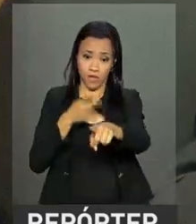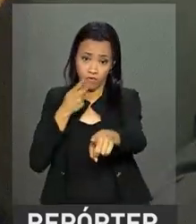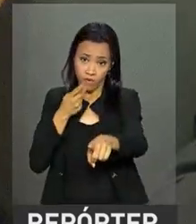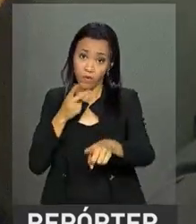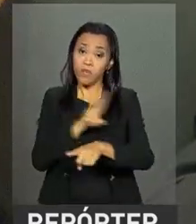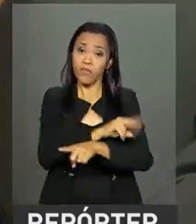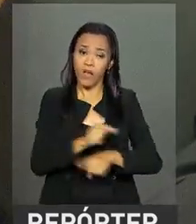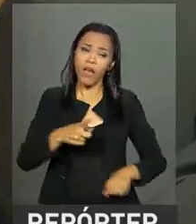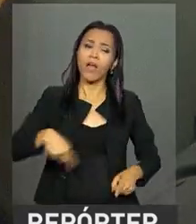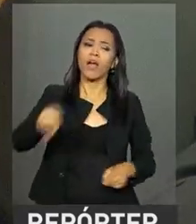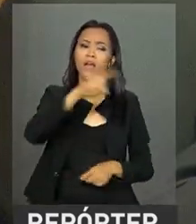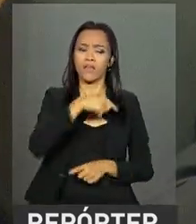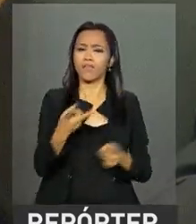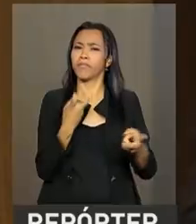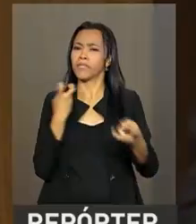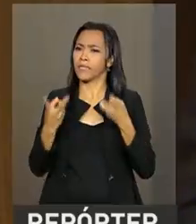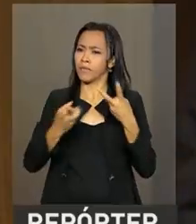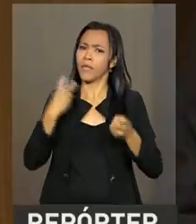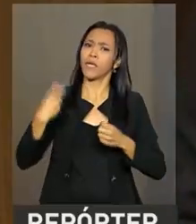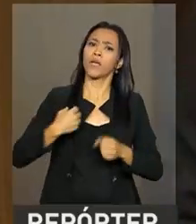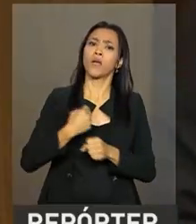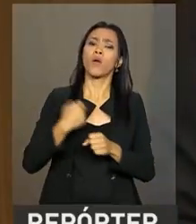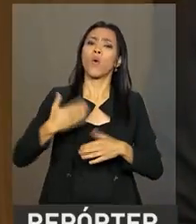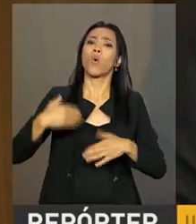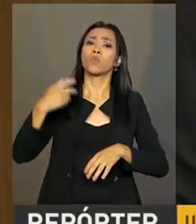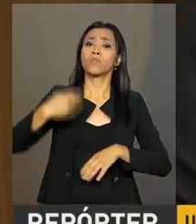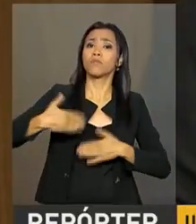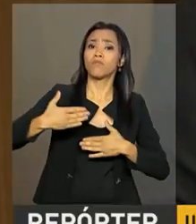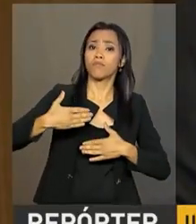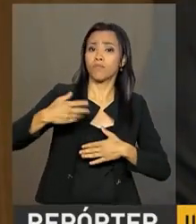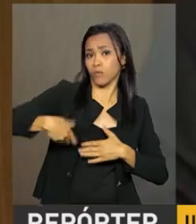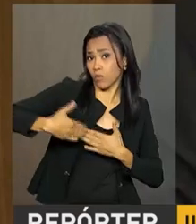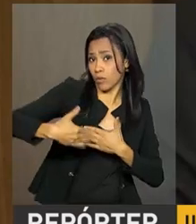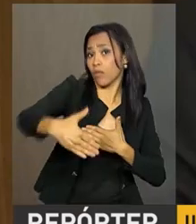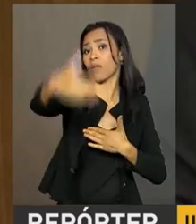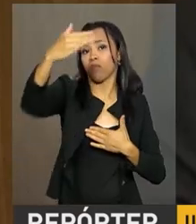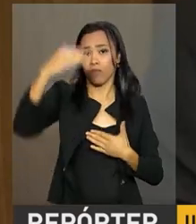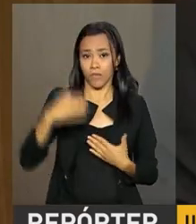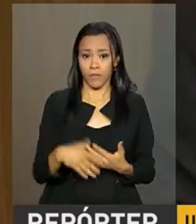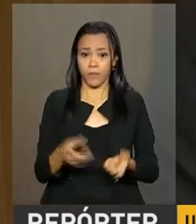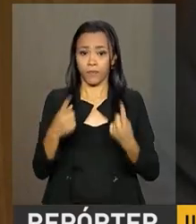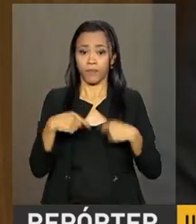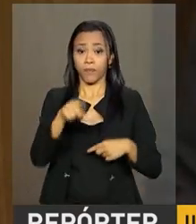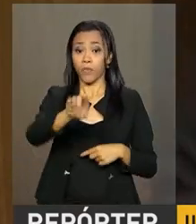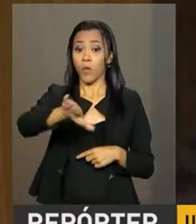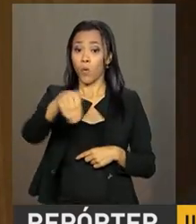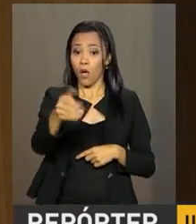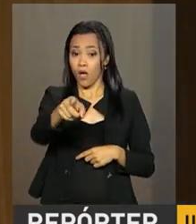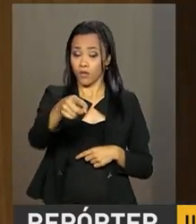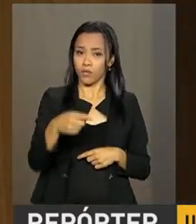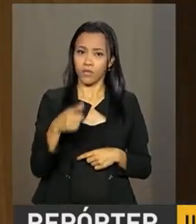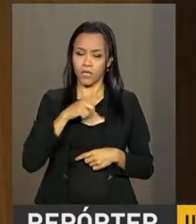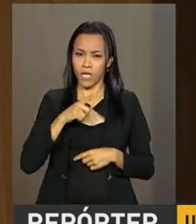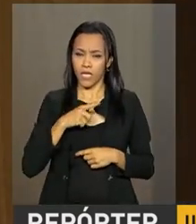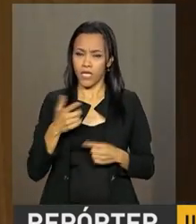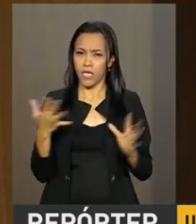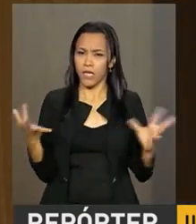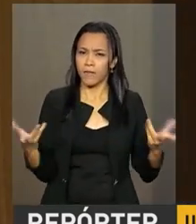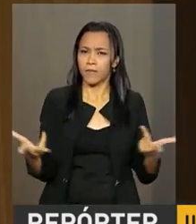sentidos ao longo do tempo a medidas dessa agenda na medida que elas focam na eficiência